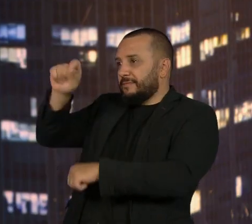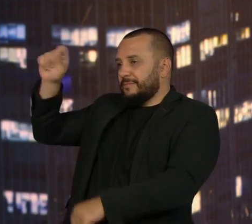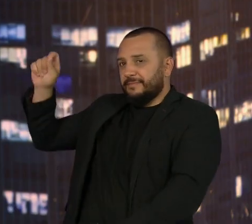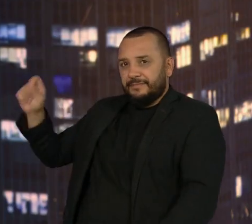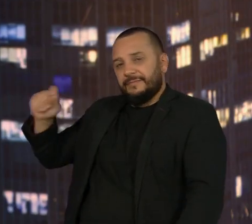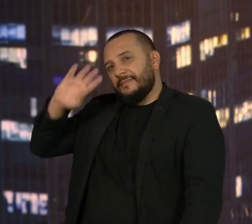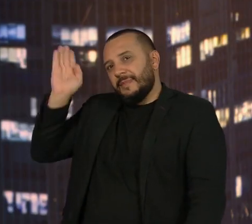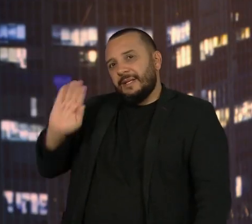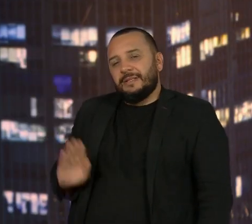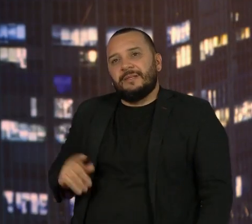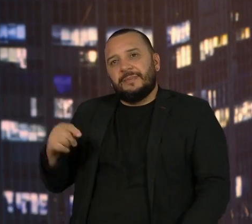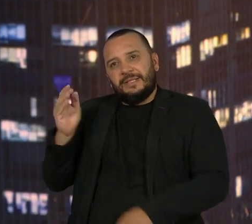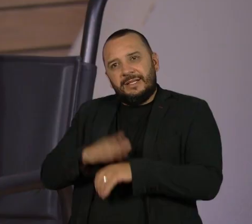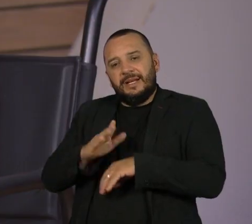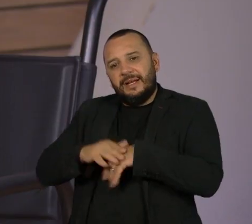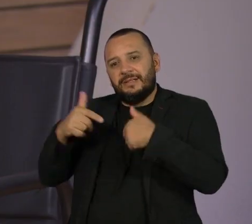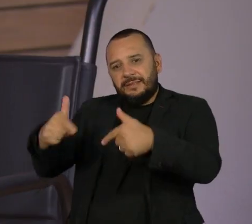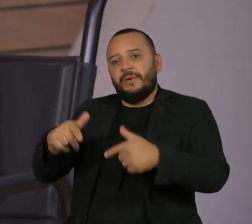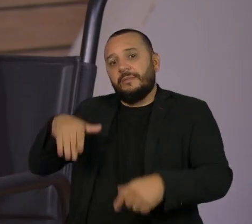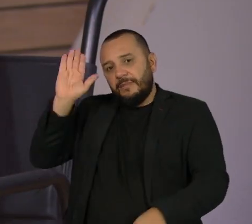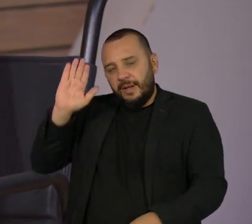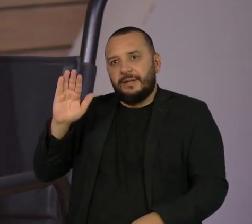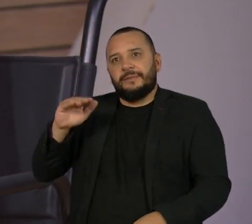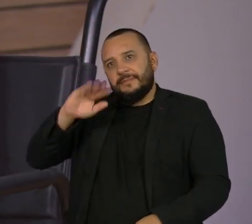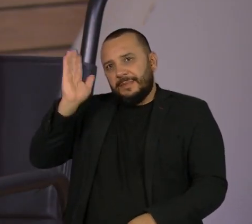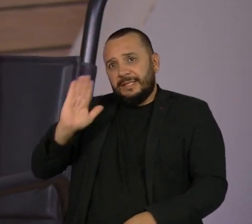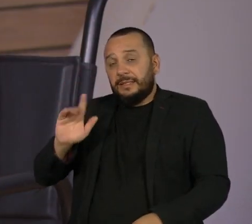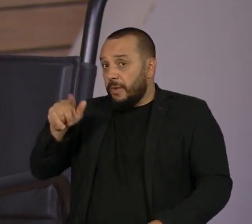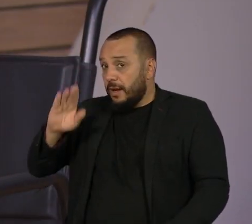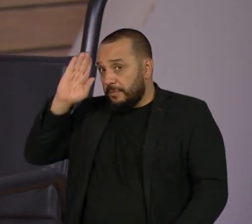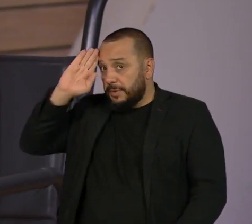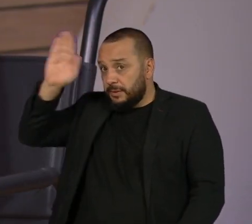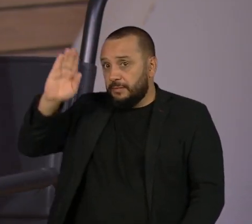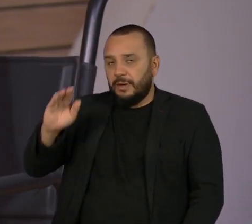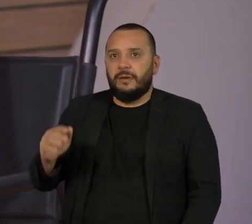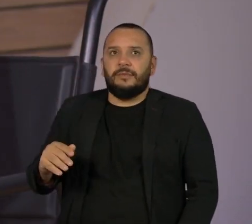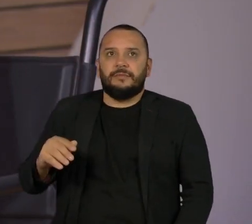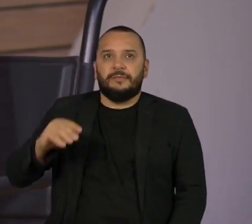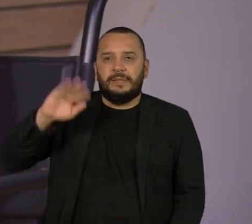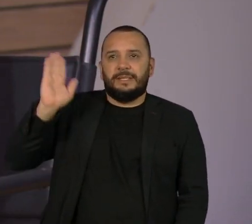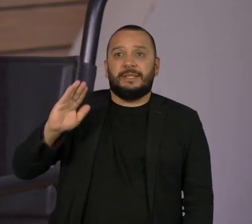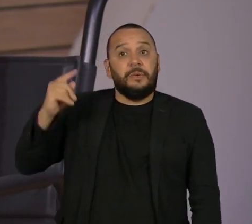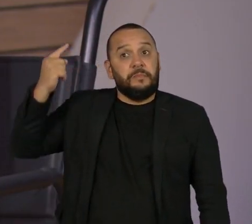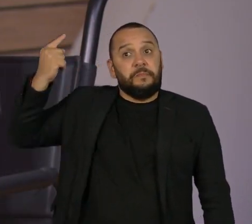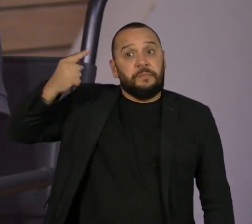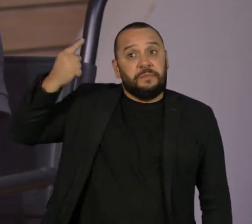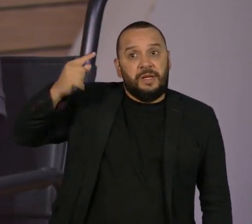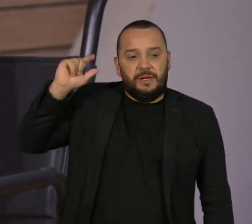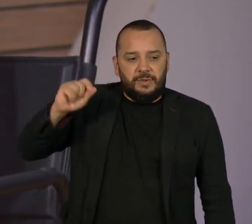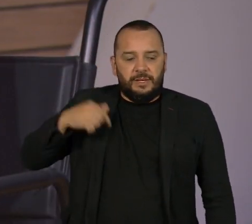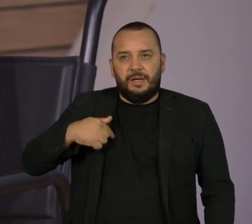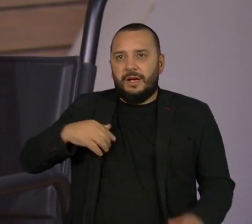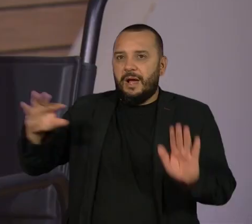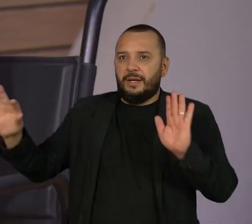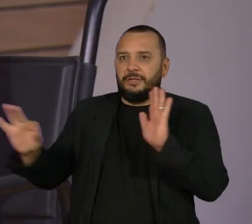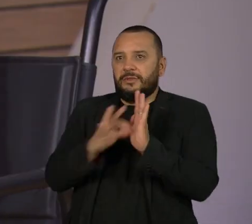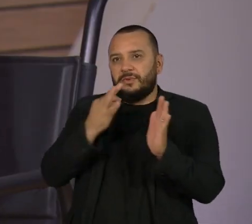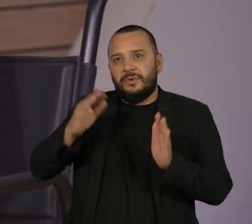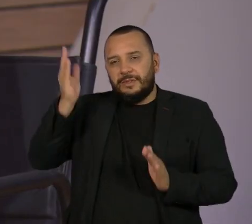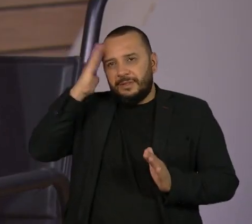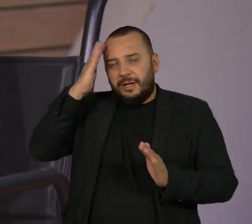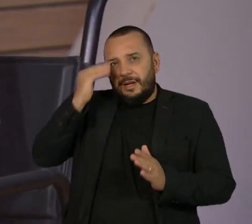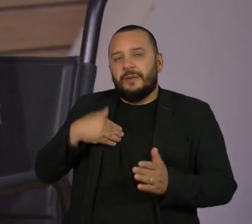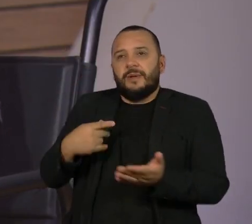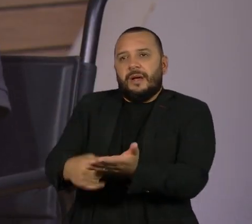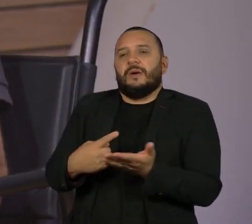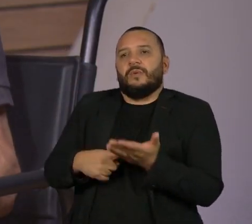Brasil precisa fazer muito mais. É o protagonista, foi o primeiro que assinou, que reconheceu a Convenção, o Acordo